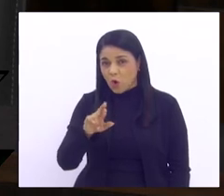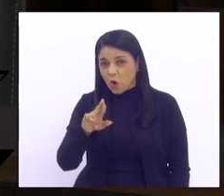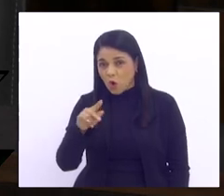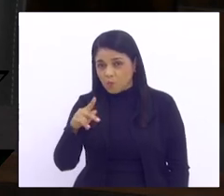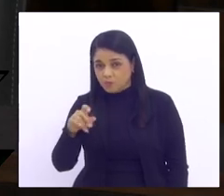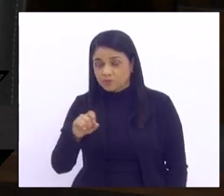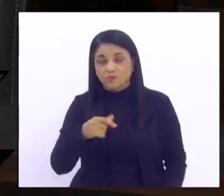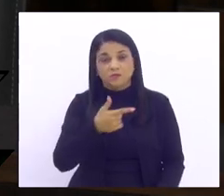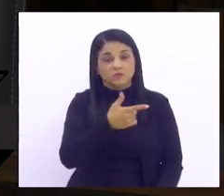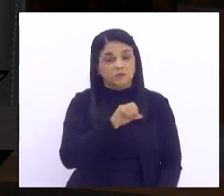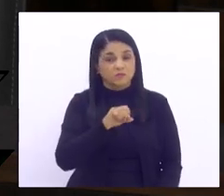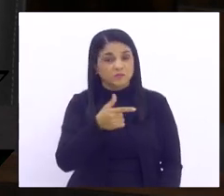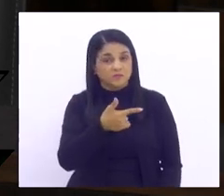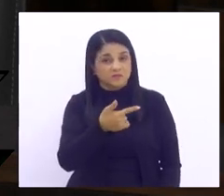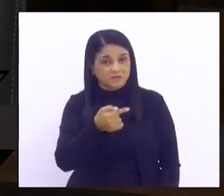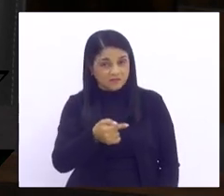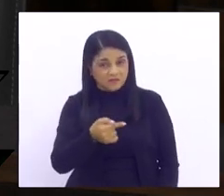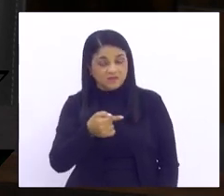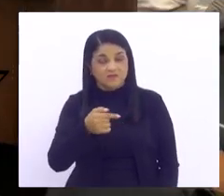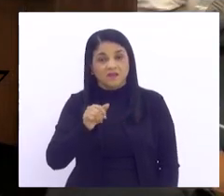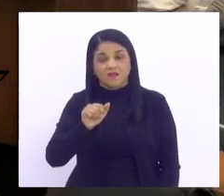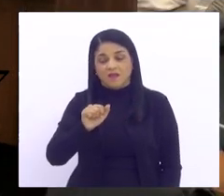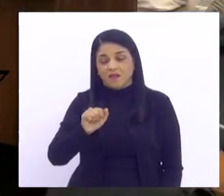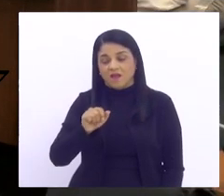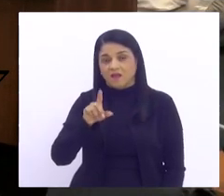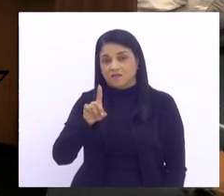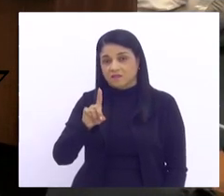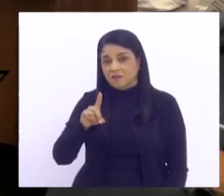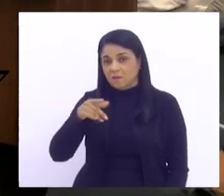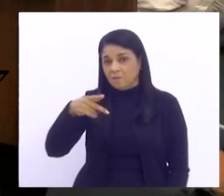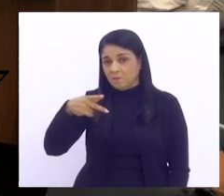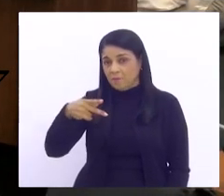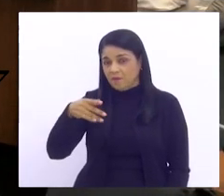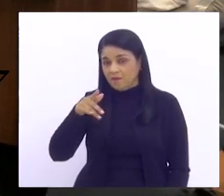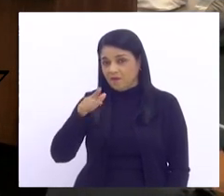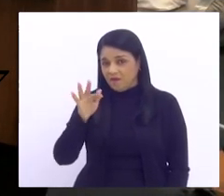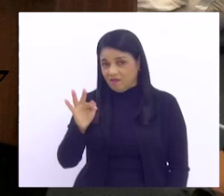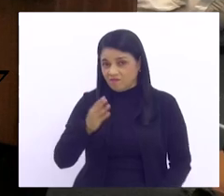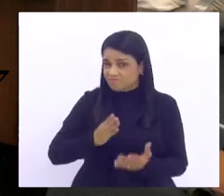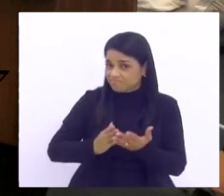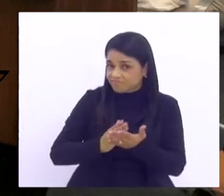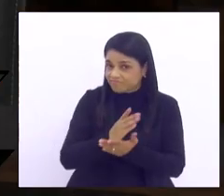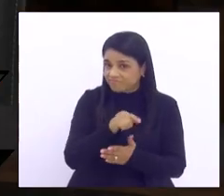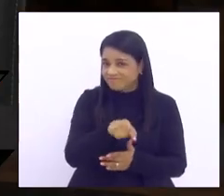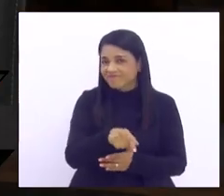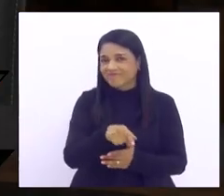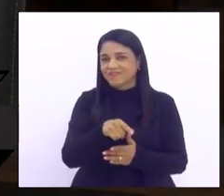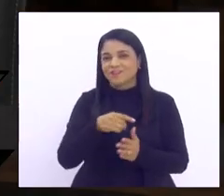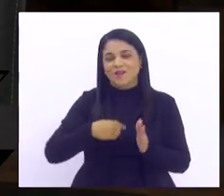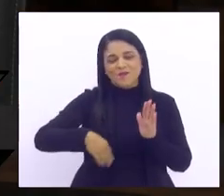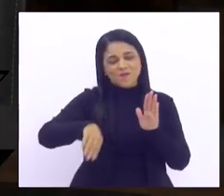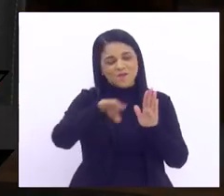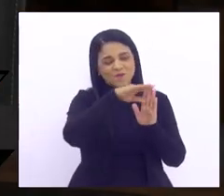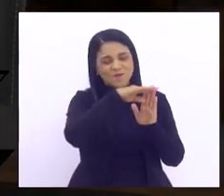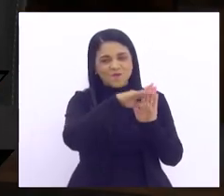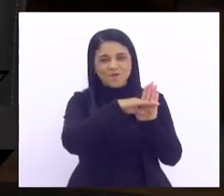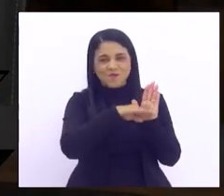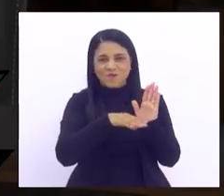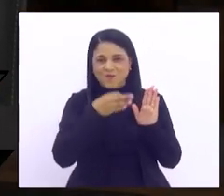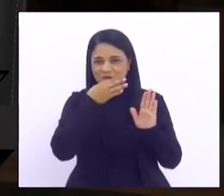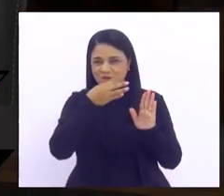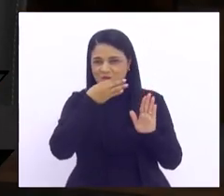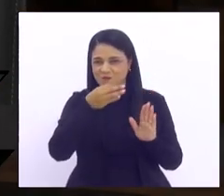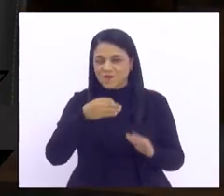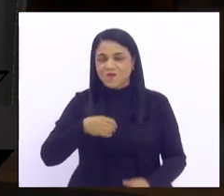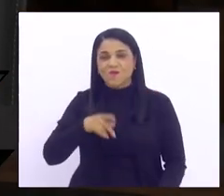2017, a ADPF é ajuizada, trazendo todos os argumentos que o professor Luiz